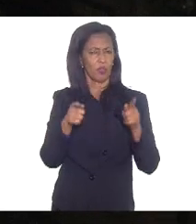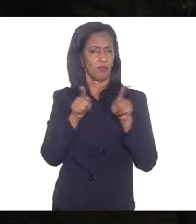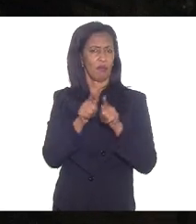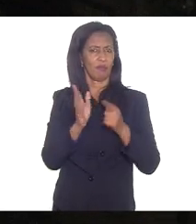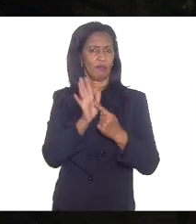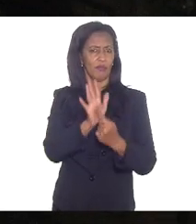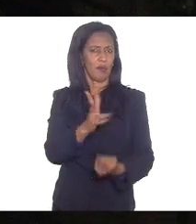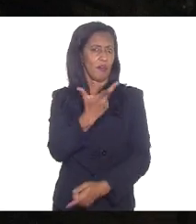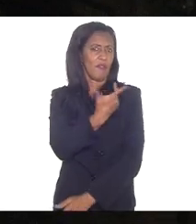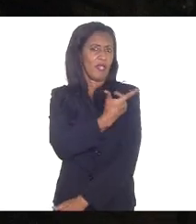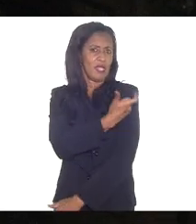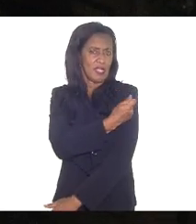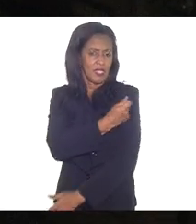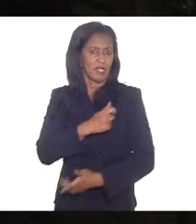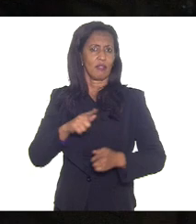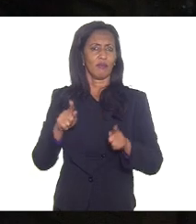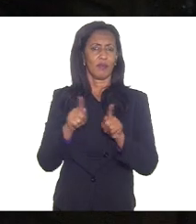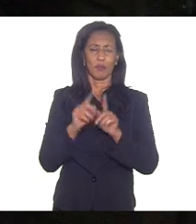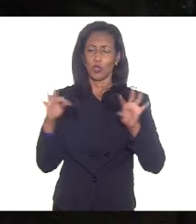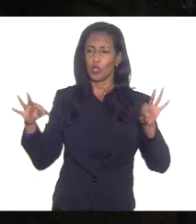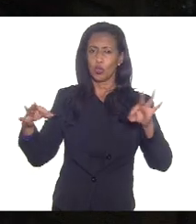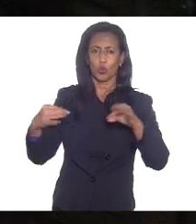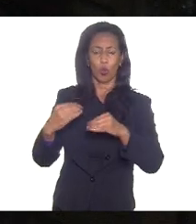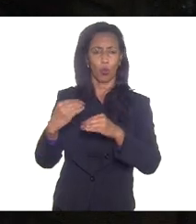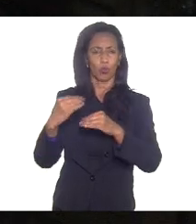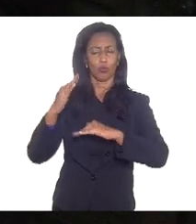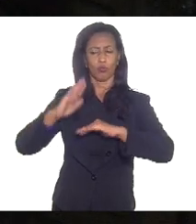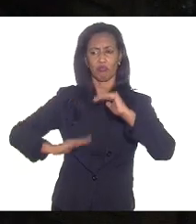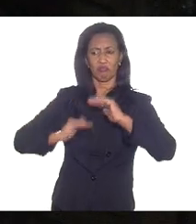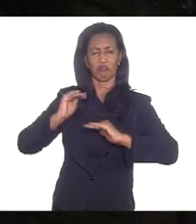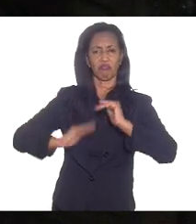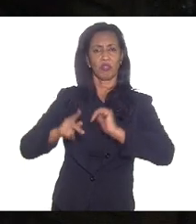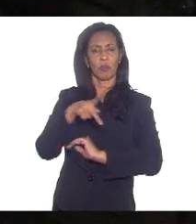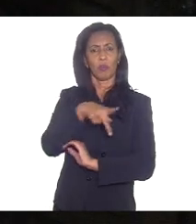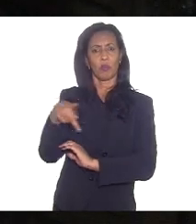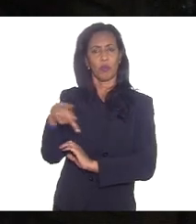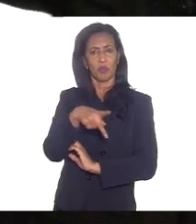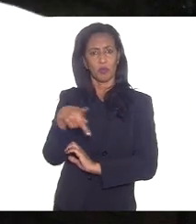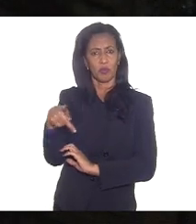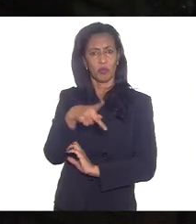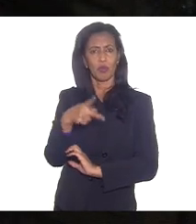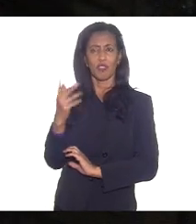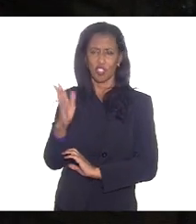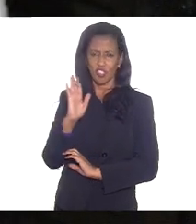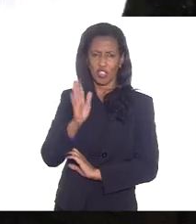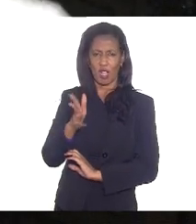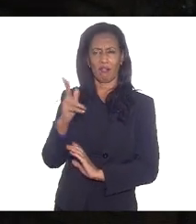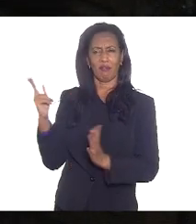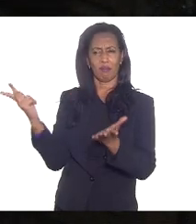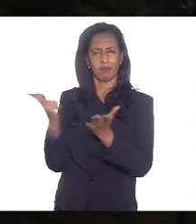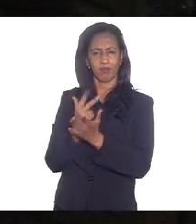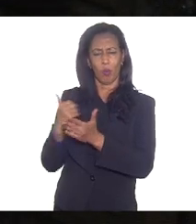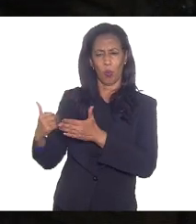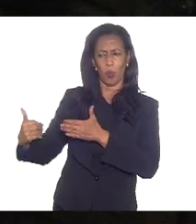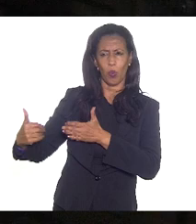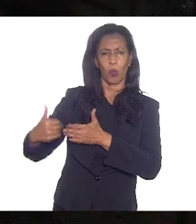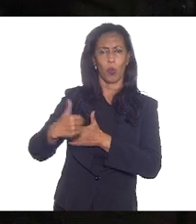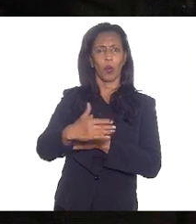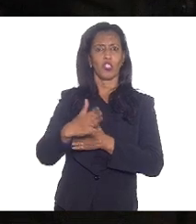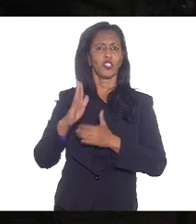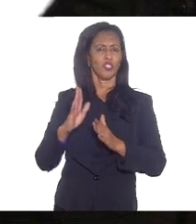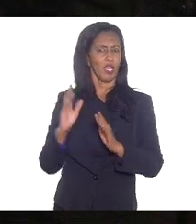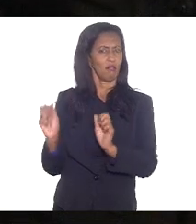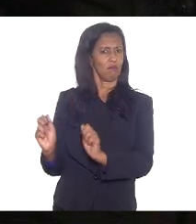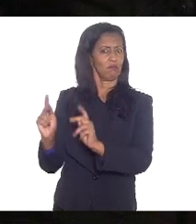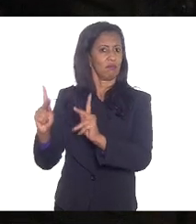a vacinação de todos os professores. E isso vem acontecendo, já está quase concretizado.